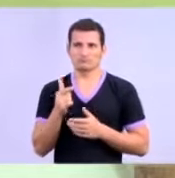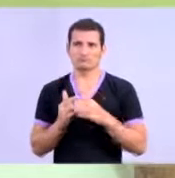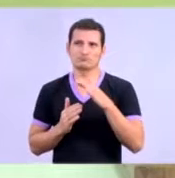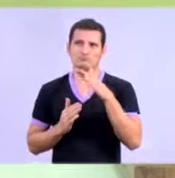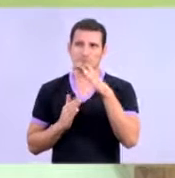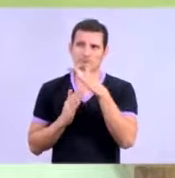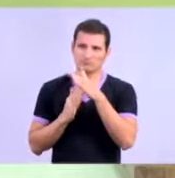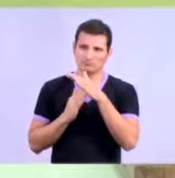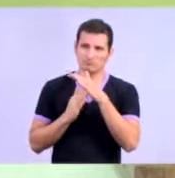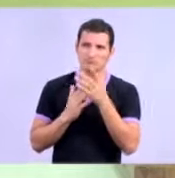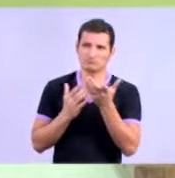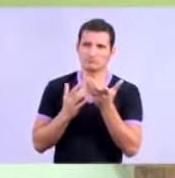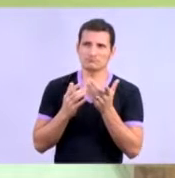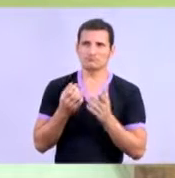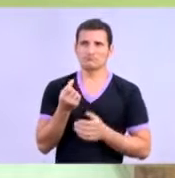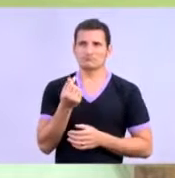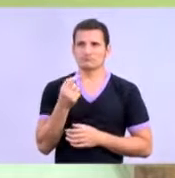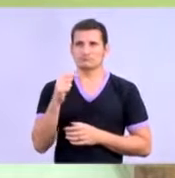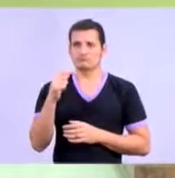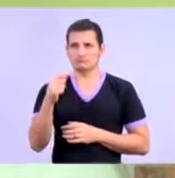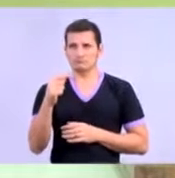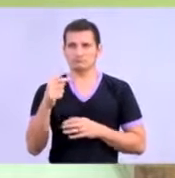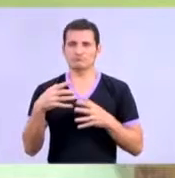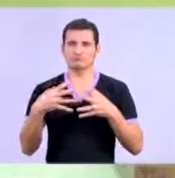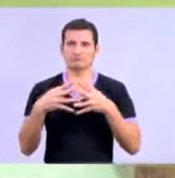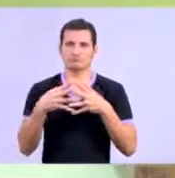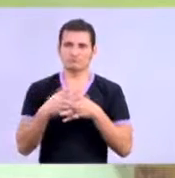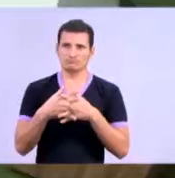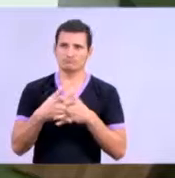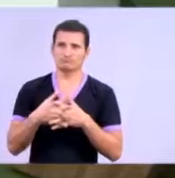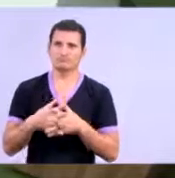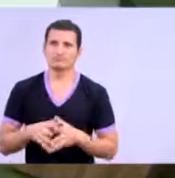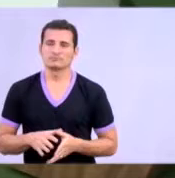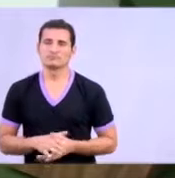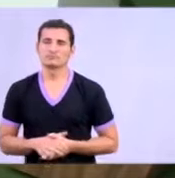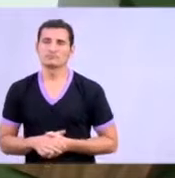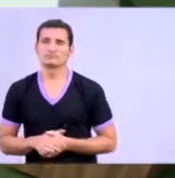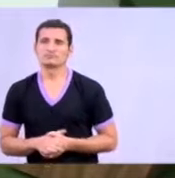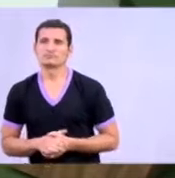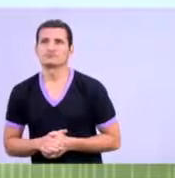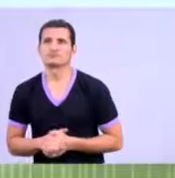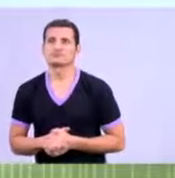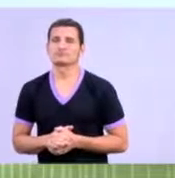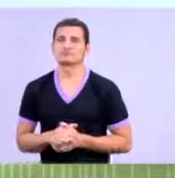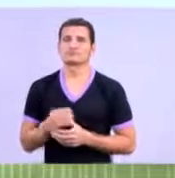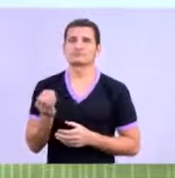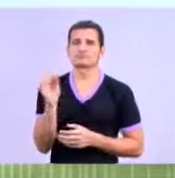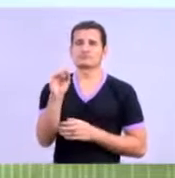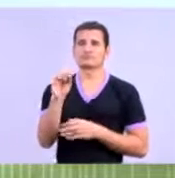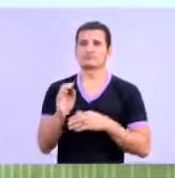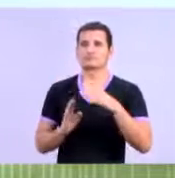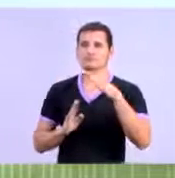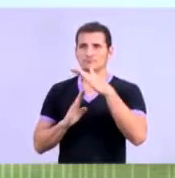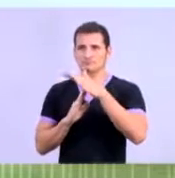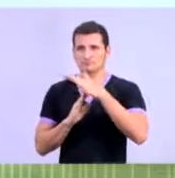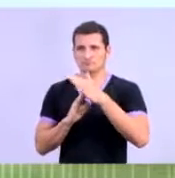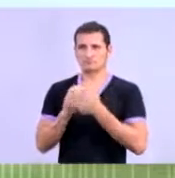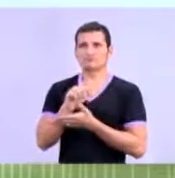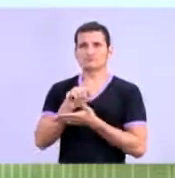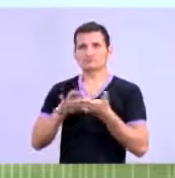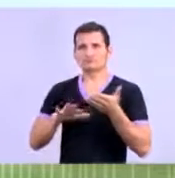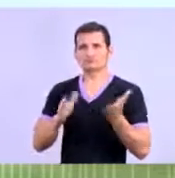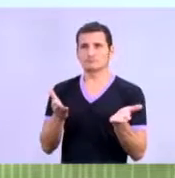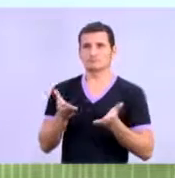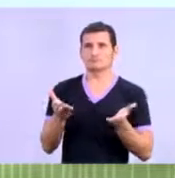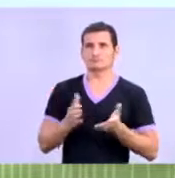um saldo negativo fica complicado de se trabalhar. A gente, inclusive, vai fazer esse exemplo aqui, né? Quando a gente colocar um limite, vai ser a nossa atividade de hoje.